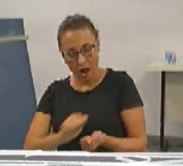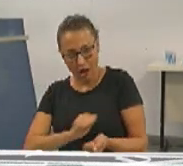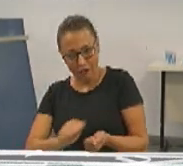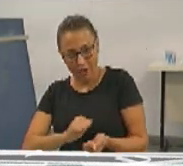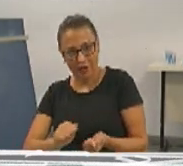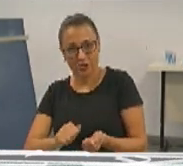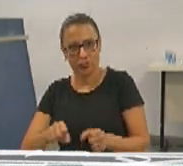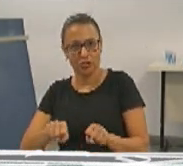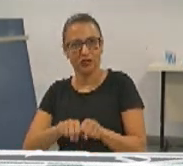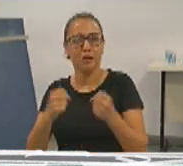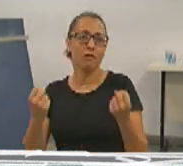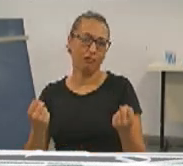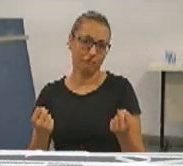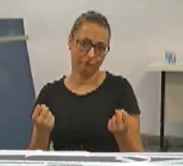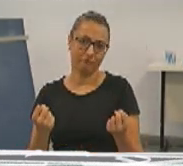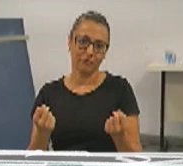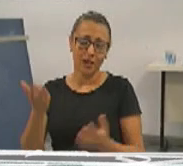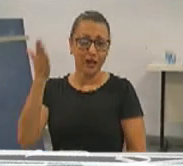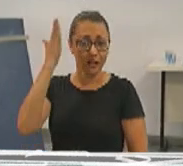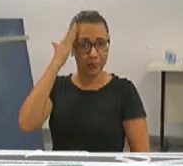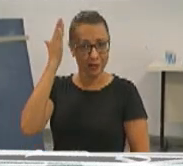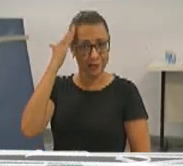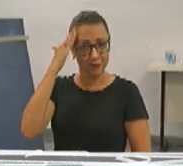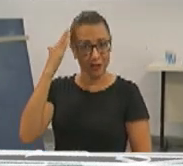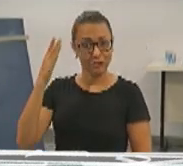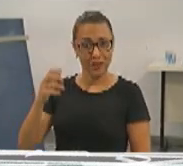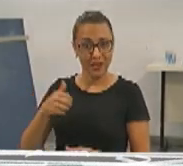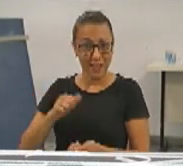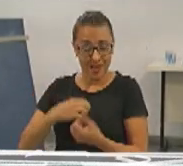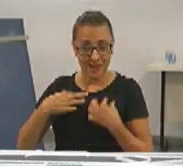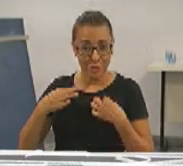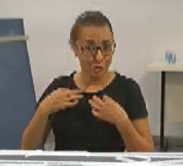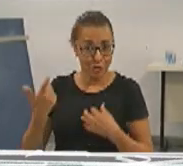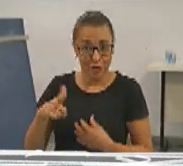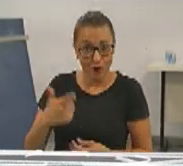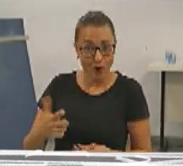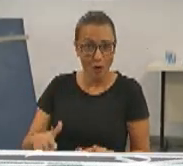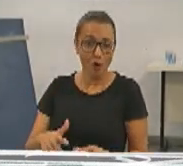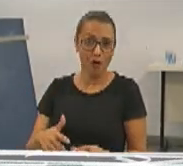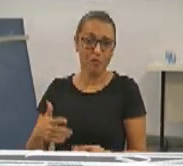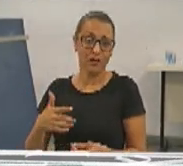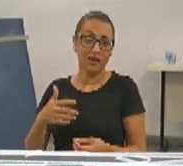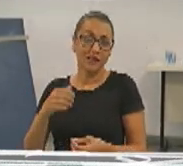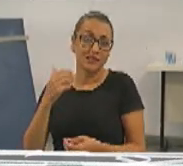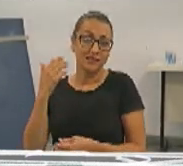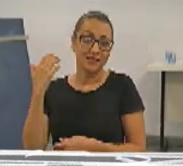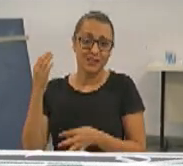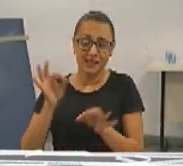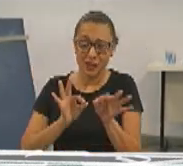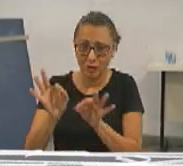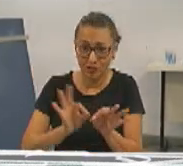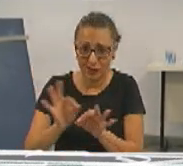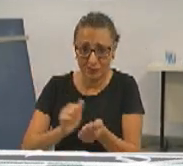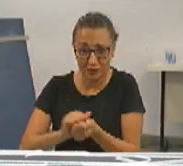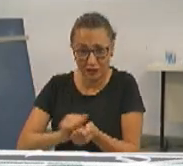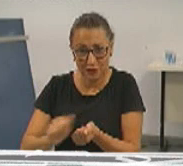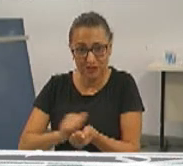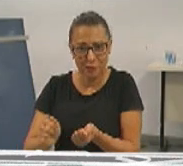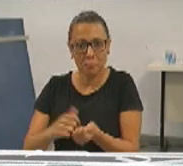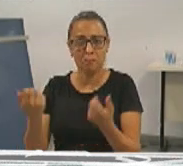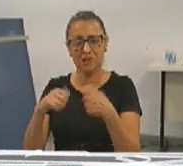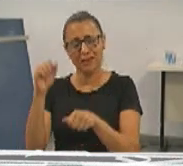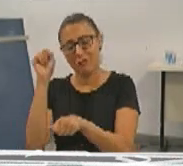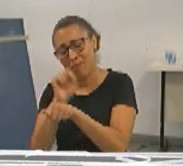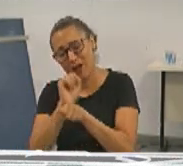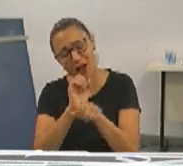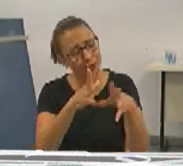quebra. E nós sabemos que sem roupa, né, sem a hotelaria funcionando, nós vamos ter que suspender cirurgia,